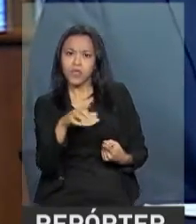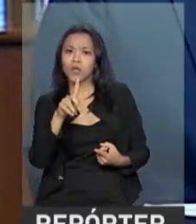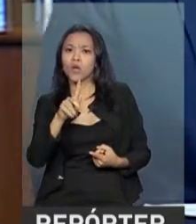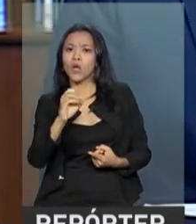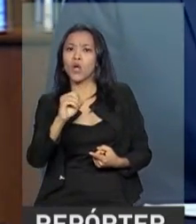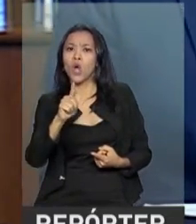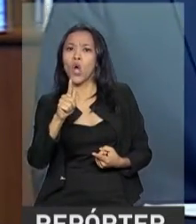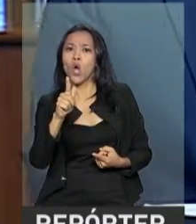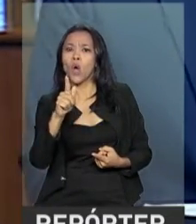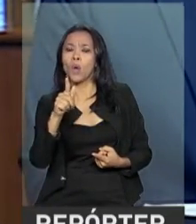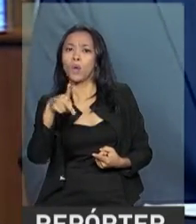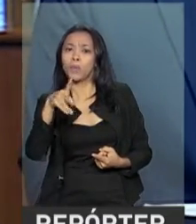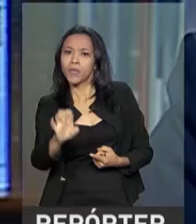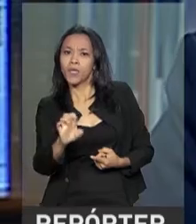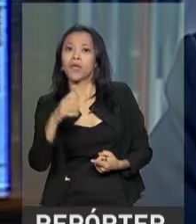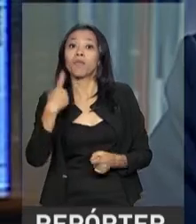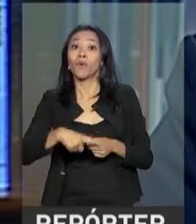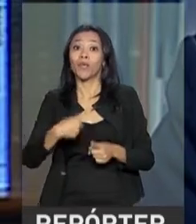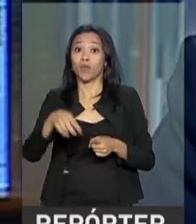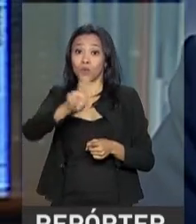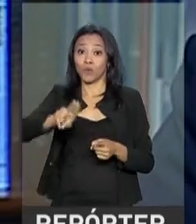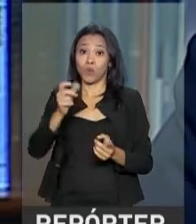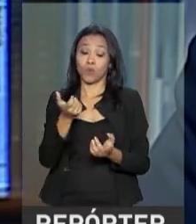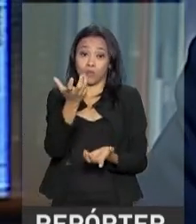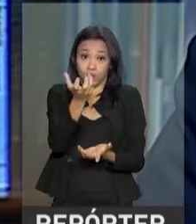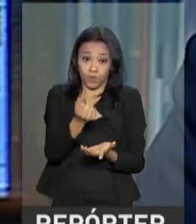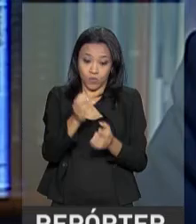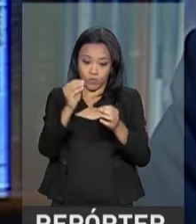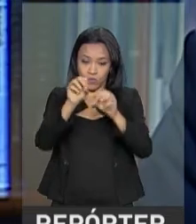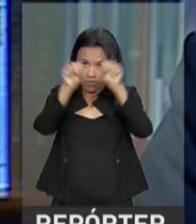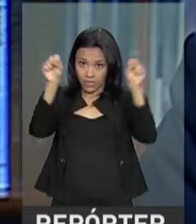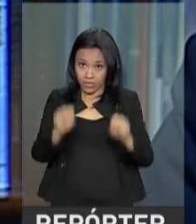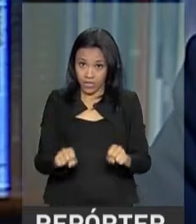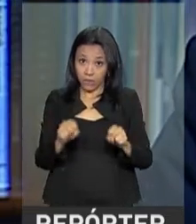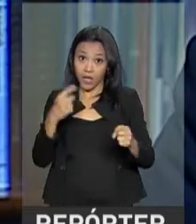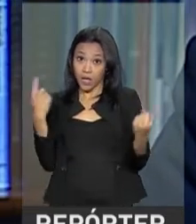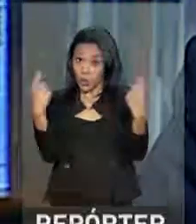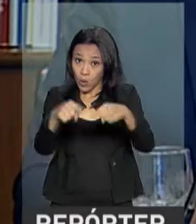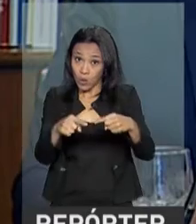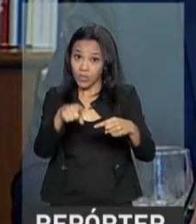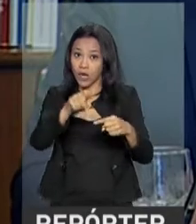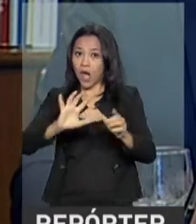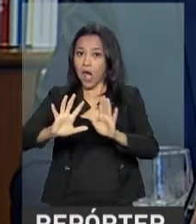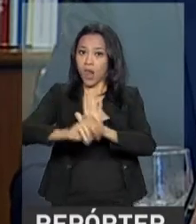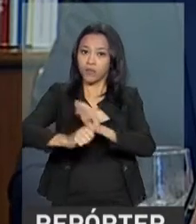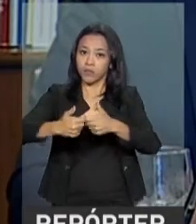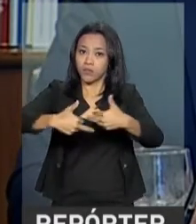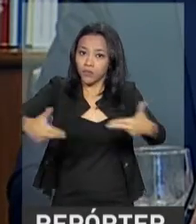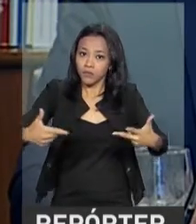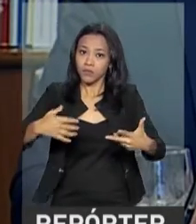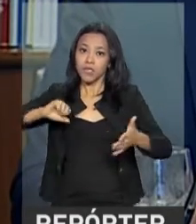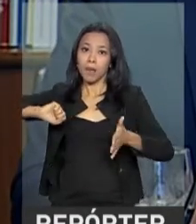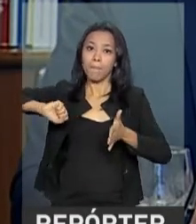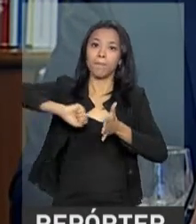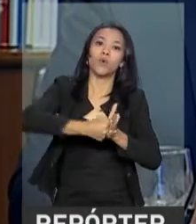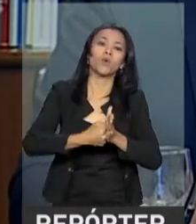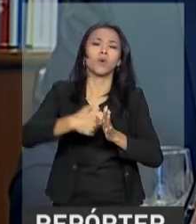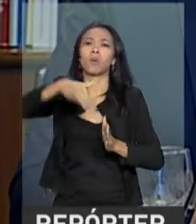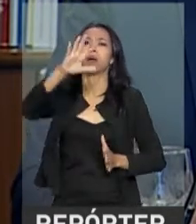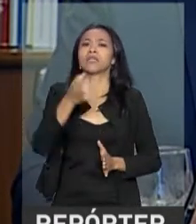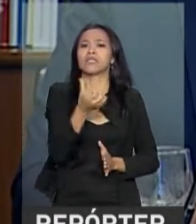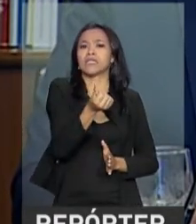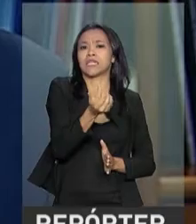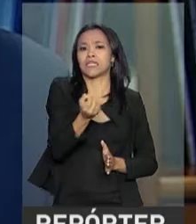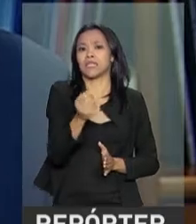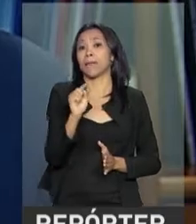implantação de um sistema antifraude desde que foi instalado em dezembro de 2016 o sistema bloqueou mais de 60 mil